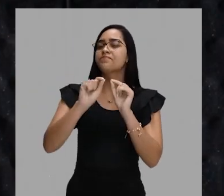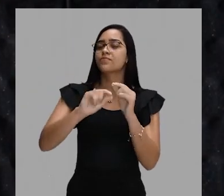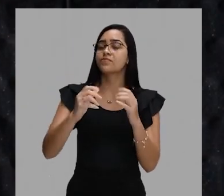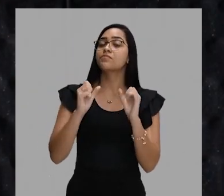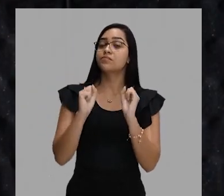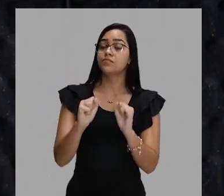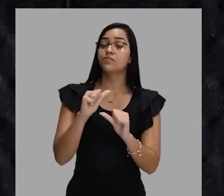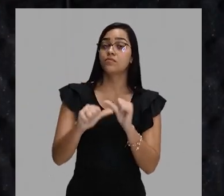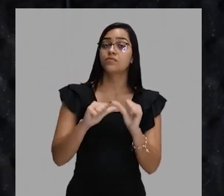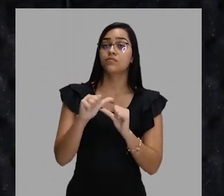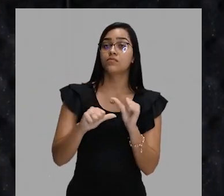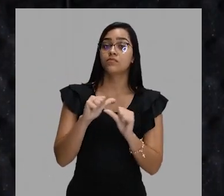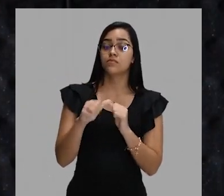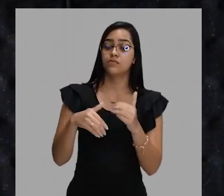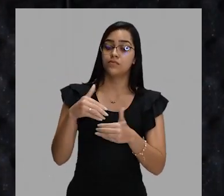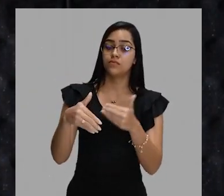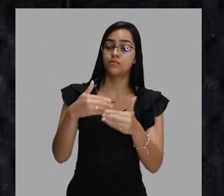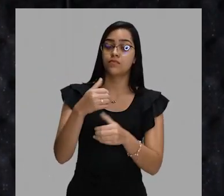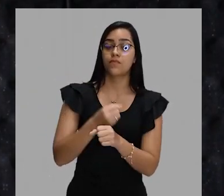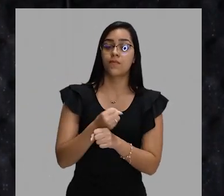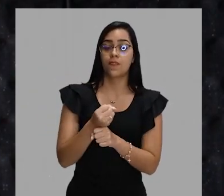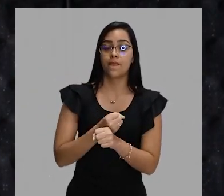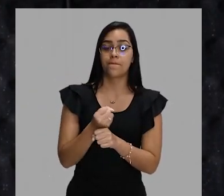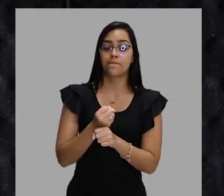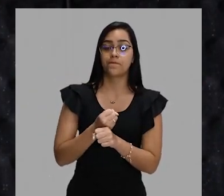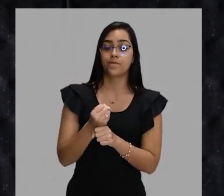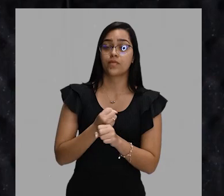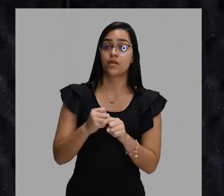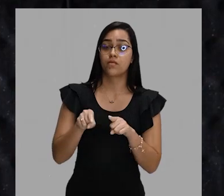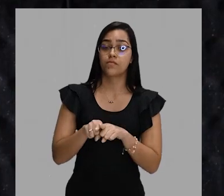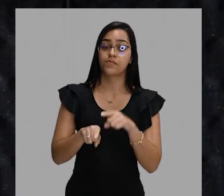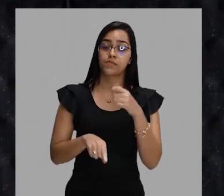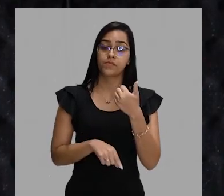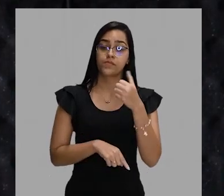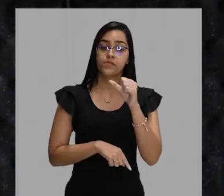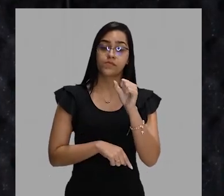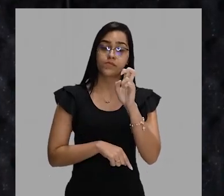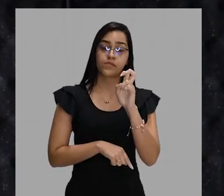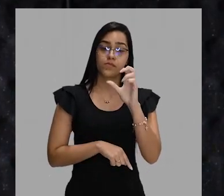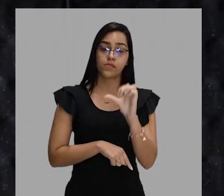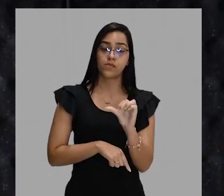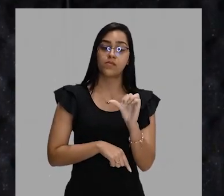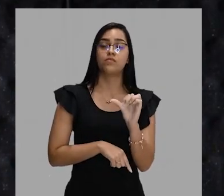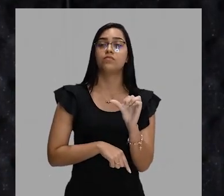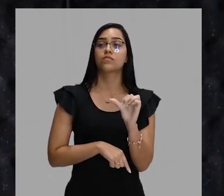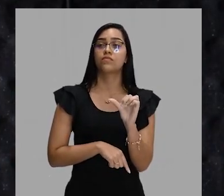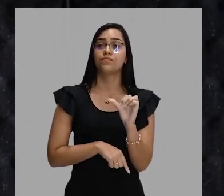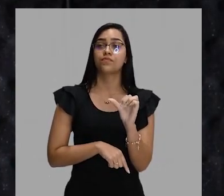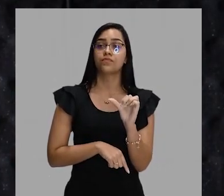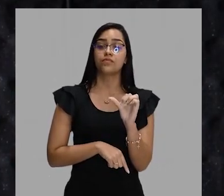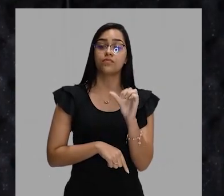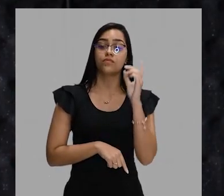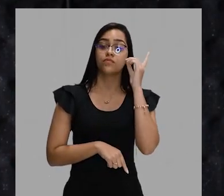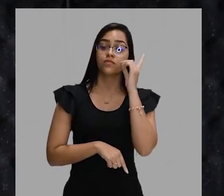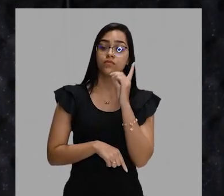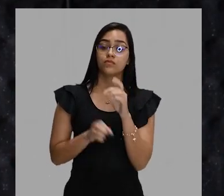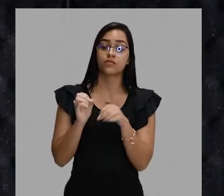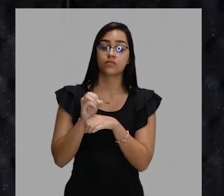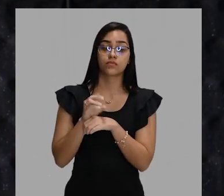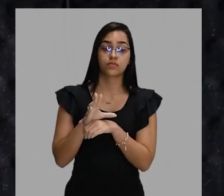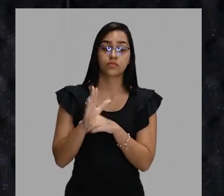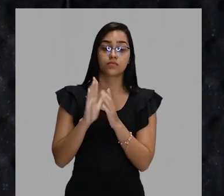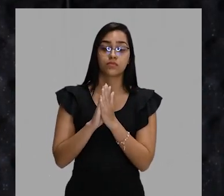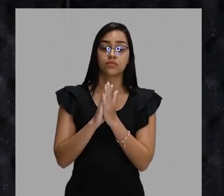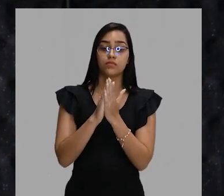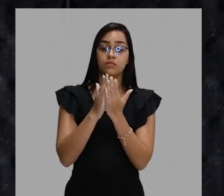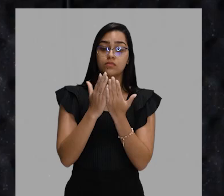eles mudam ao longo do tempo, tá? E em 1859, Charles Darwin publicou um